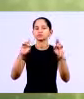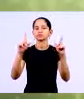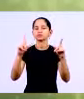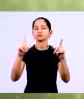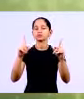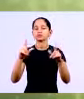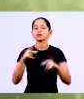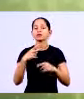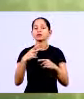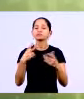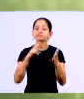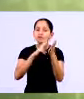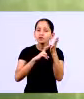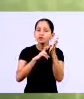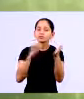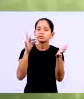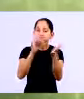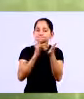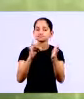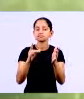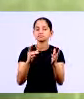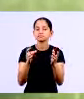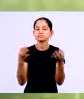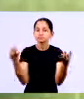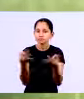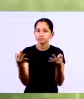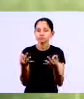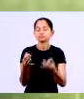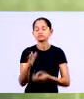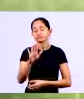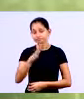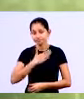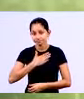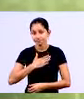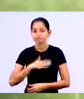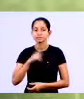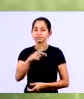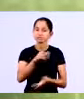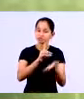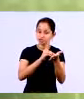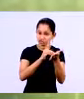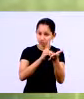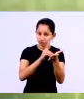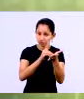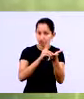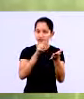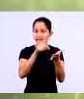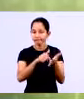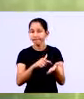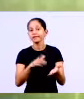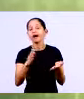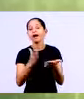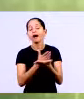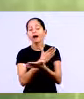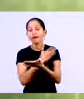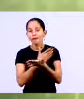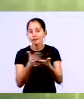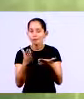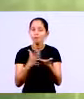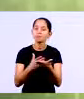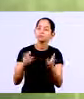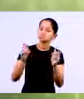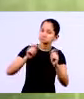o vocabulário oficial da língua portuguesa. Mas mini dicionário é uma das palavras que algumas pessoas ainda